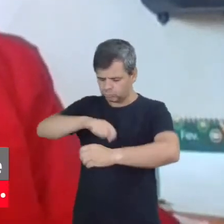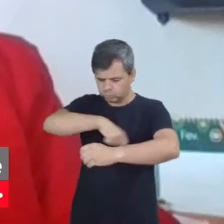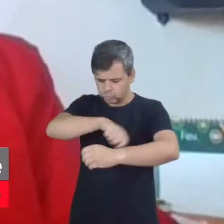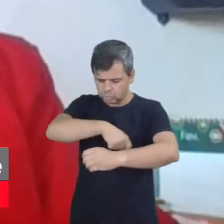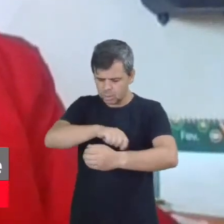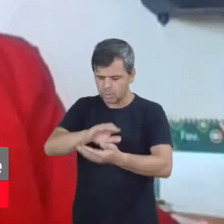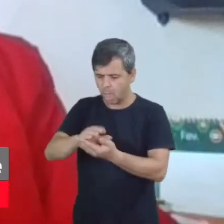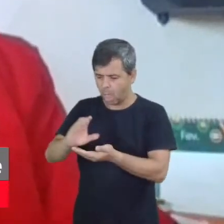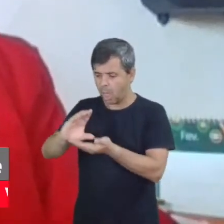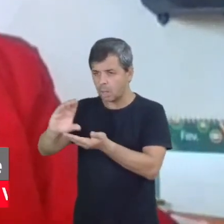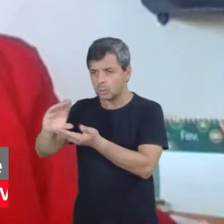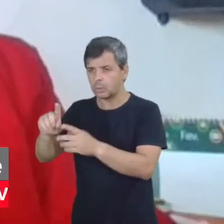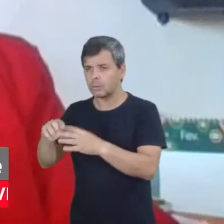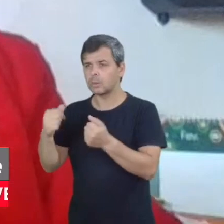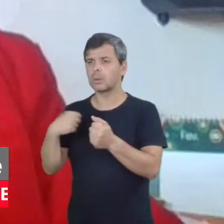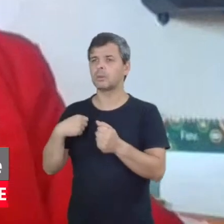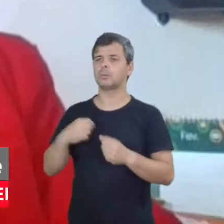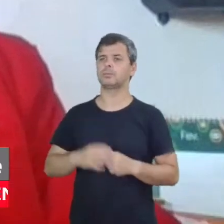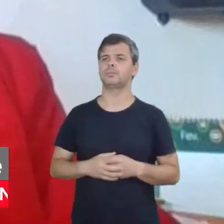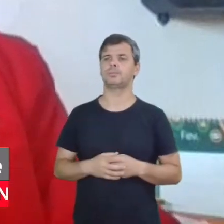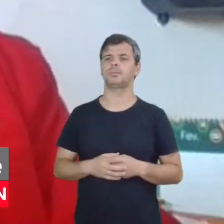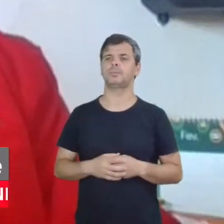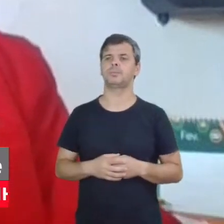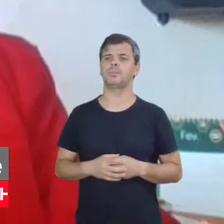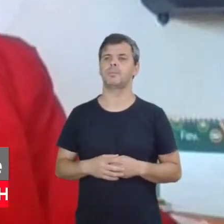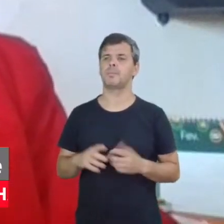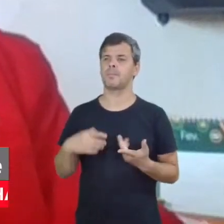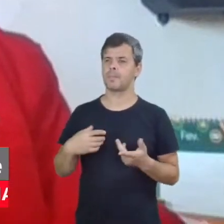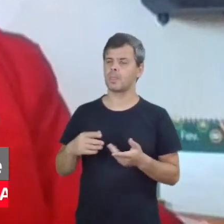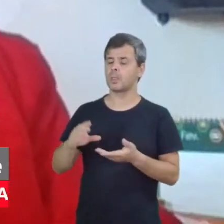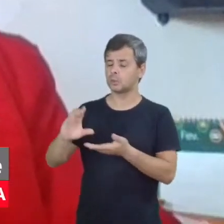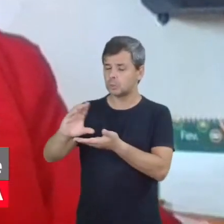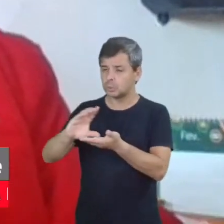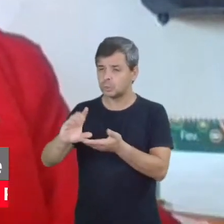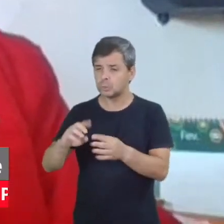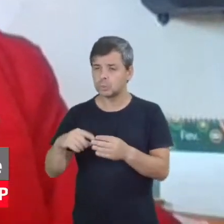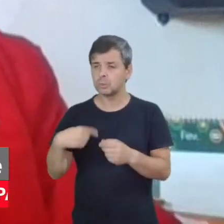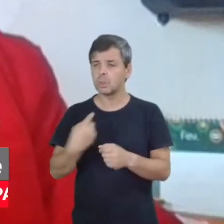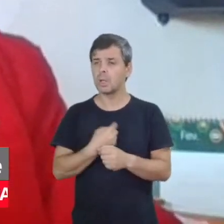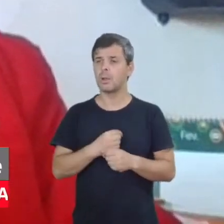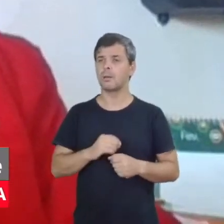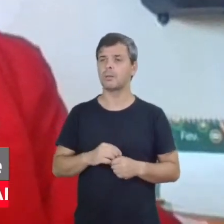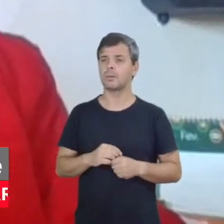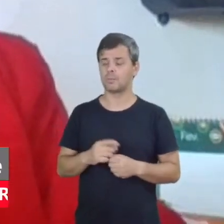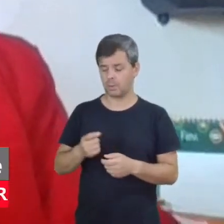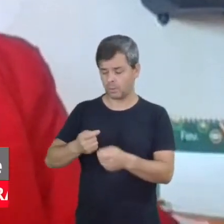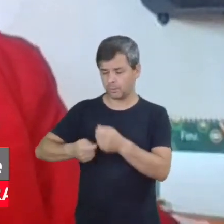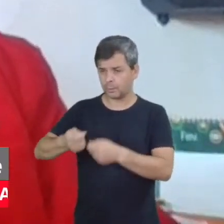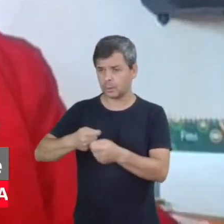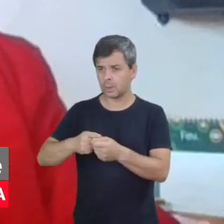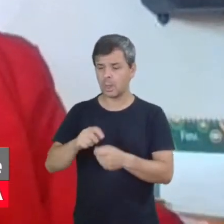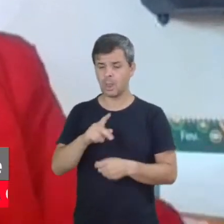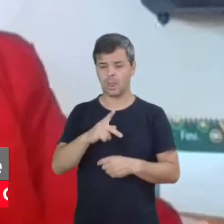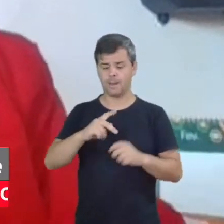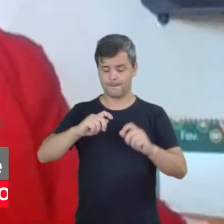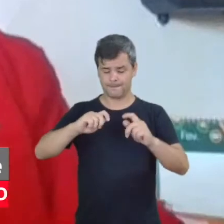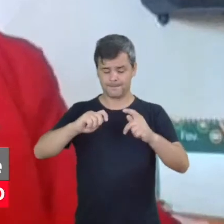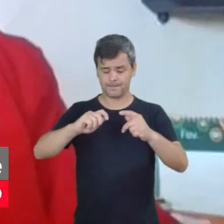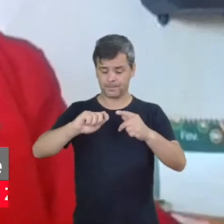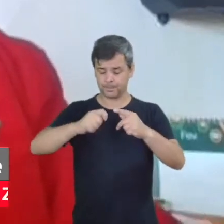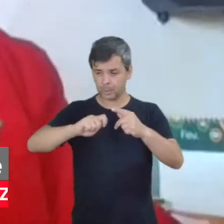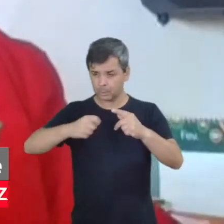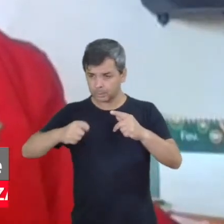são mútuas, né? São de várias formas de arrecadação, também de forma financeira. Tem um PIX que está acontecendo